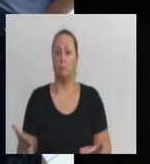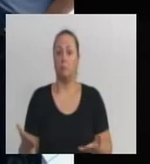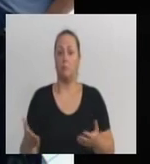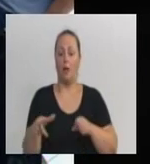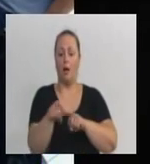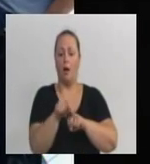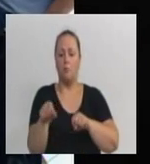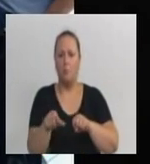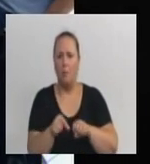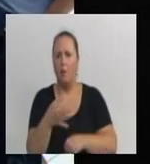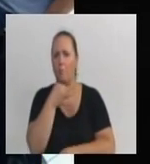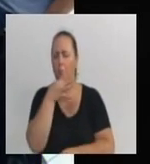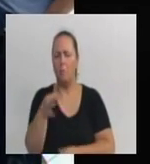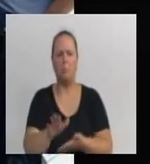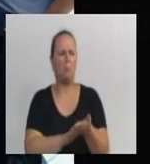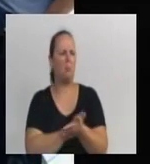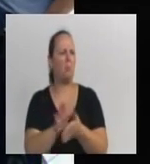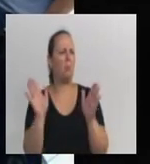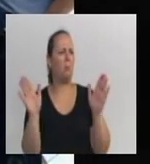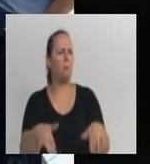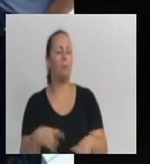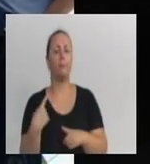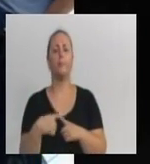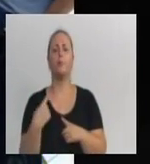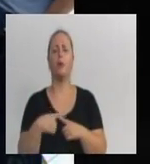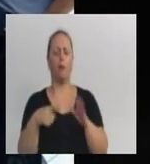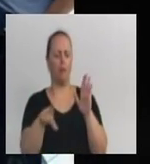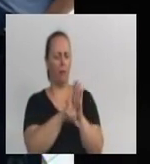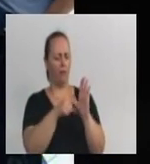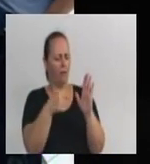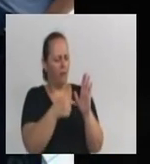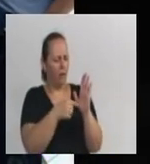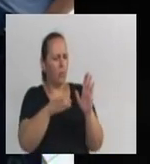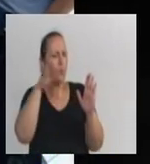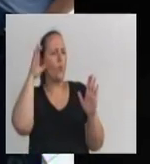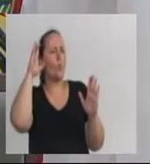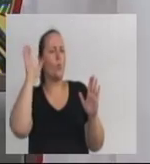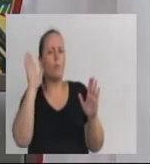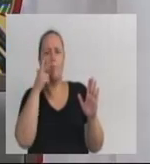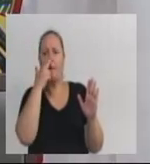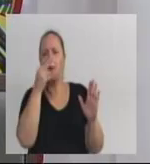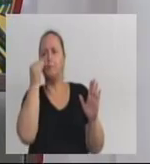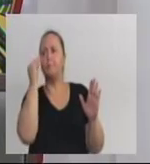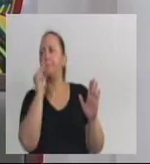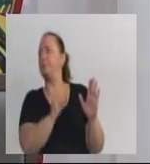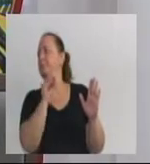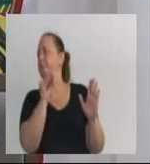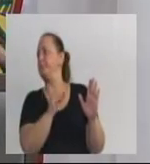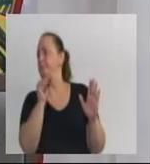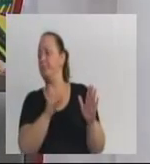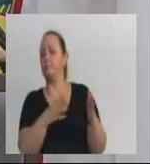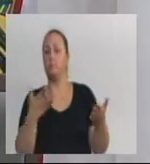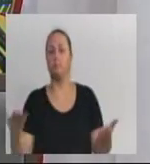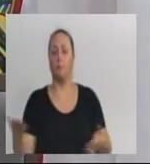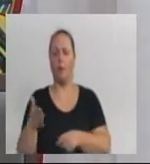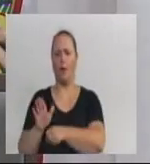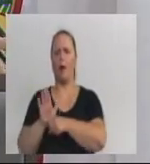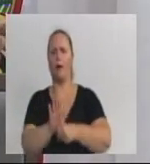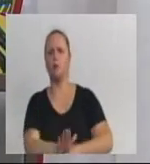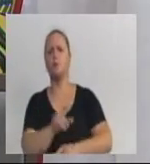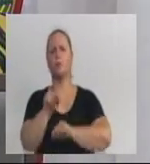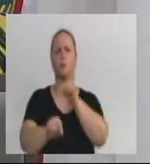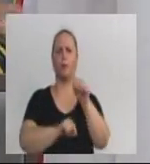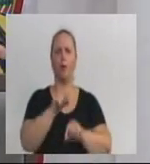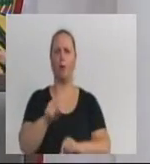nada, porque a legislação ela está tão omissa, tão desfavorável à população e tão favorável ao